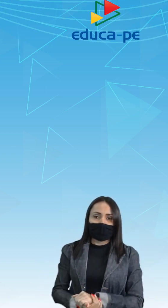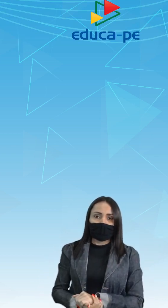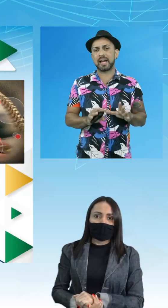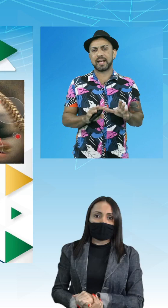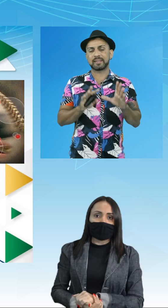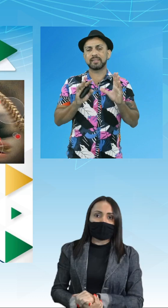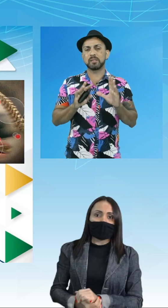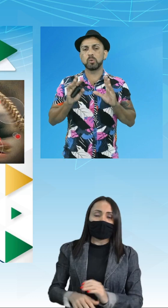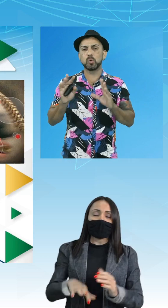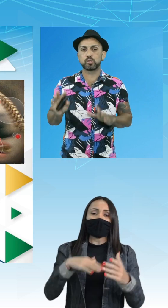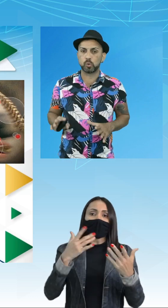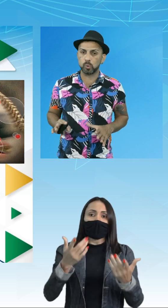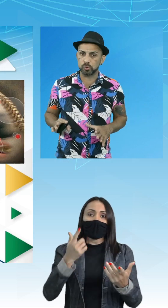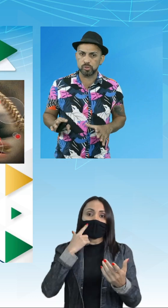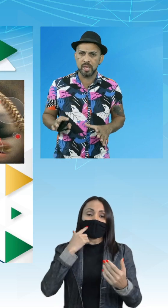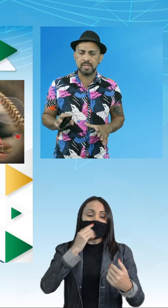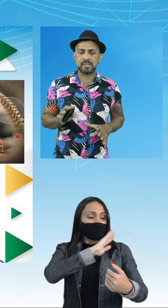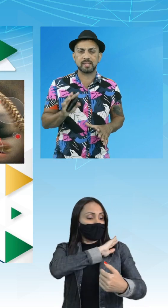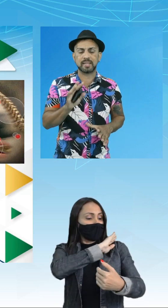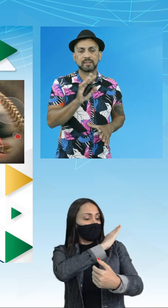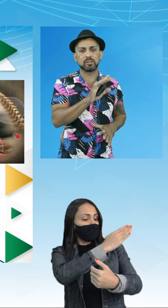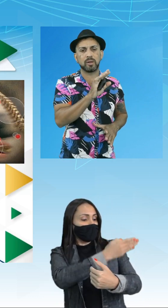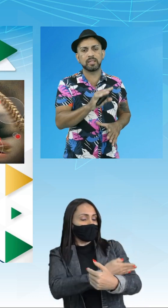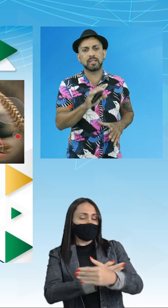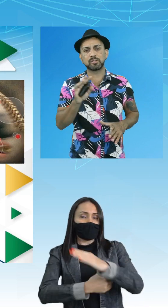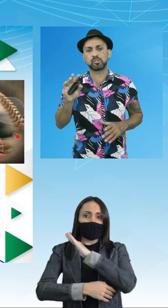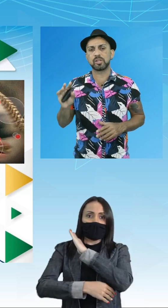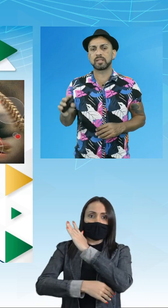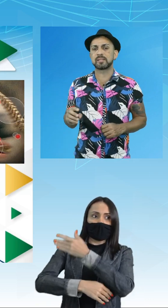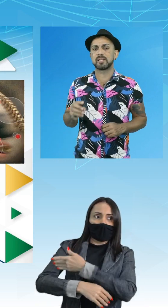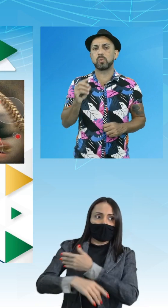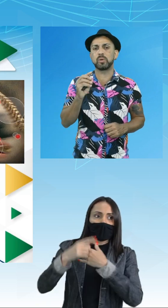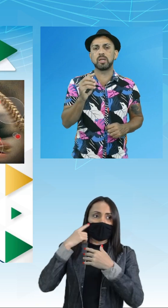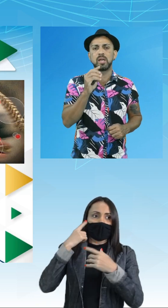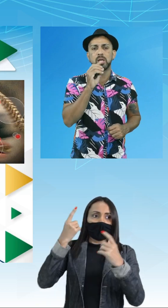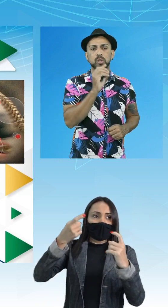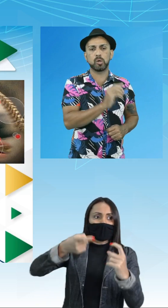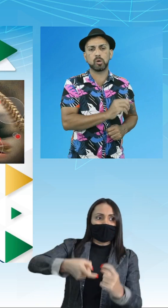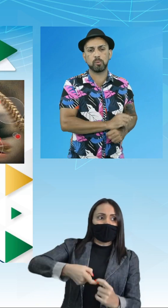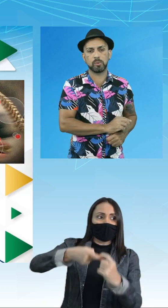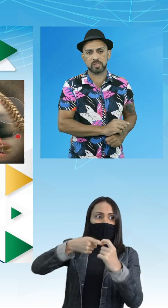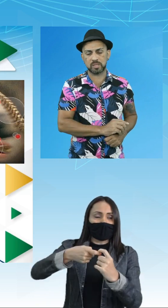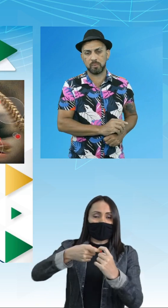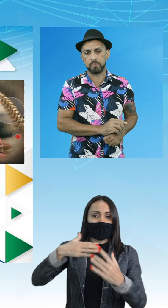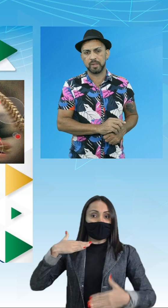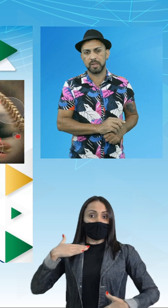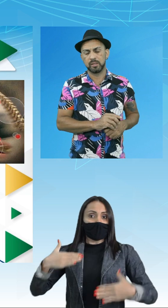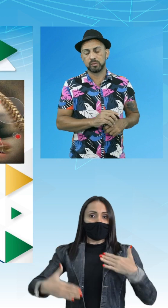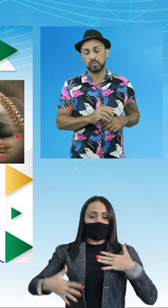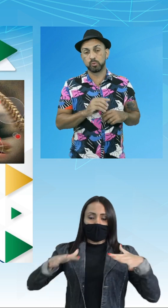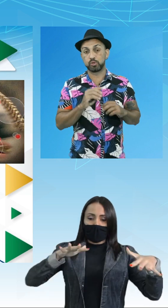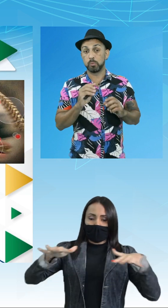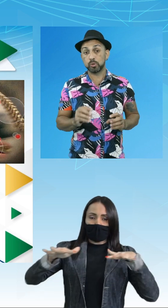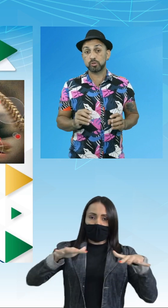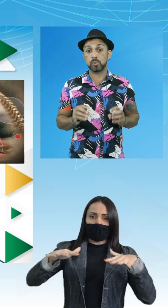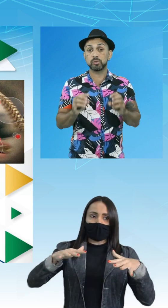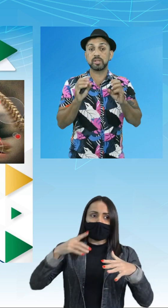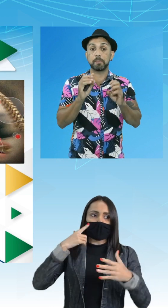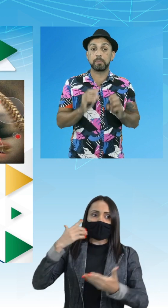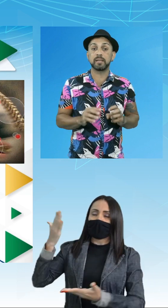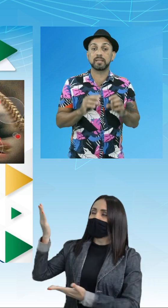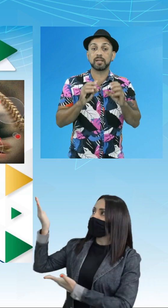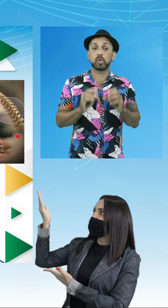Quando se trata de músculos, se tratando ali da sustentação e locomoção, dos